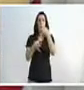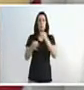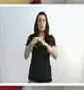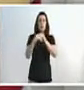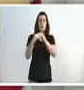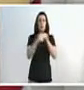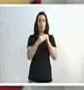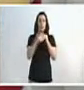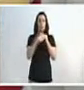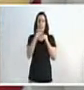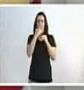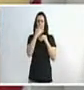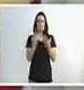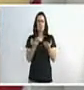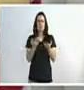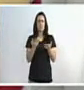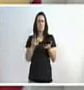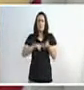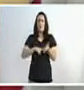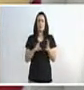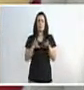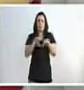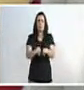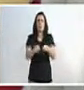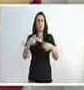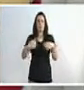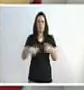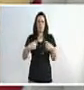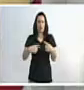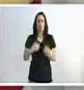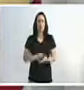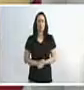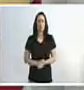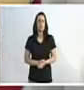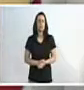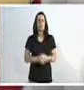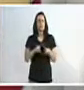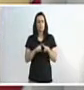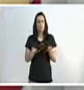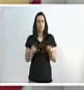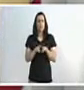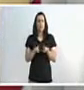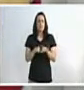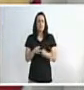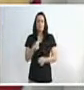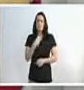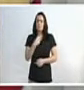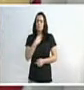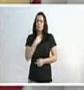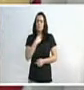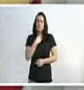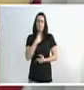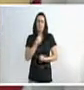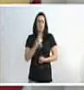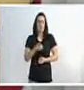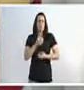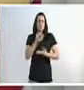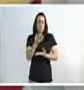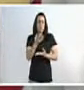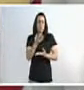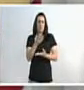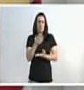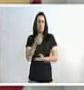do debate em relação à PEC 55. Mas também, senhores, eu não posso deixar de falar aqui, a